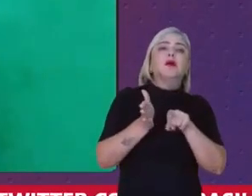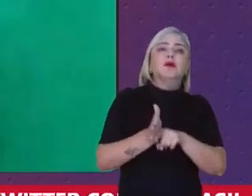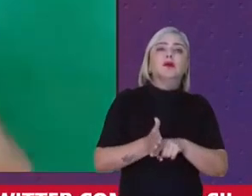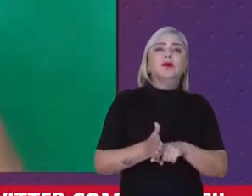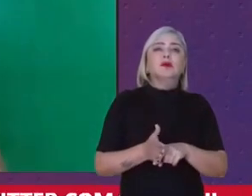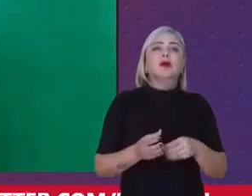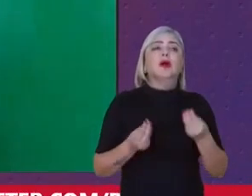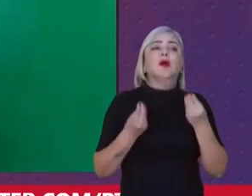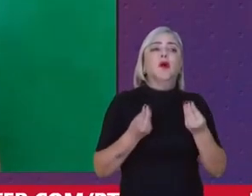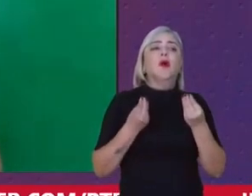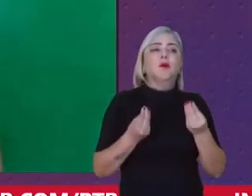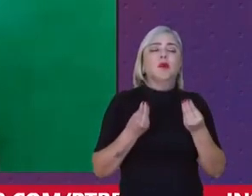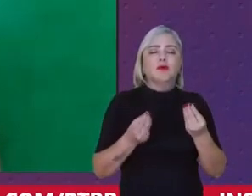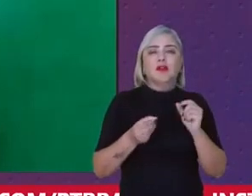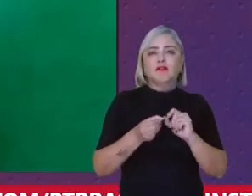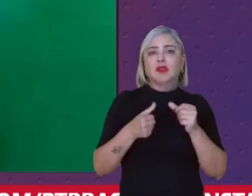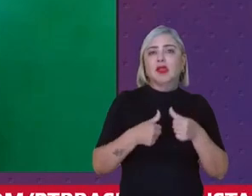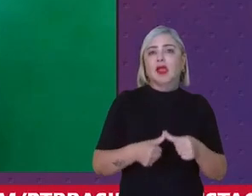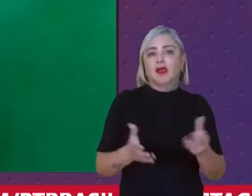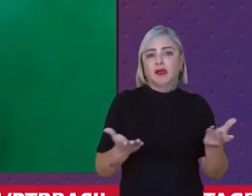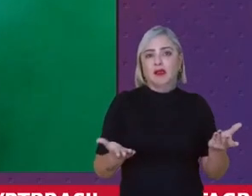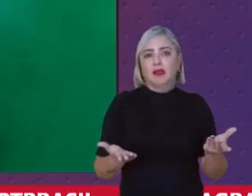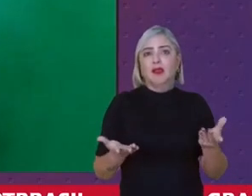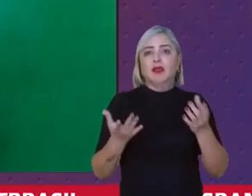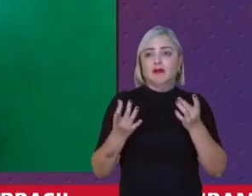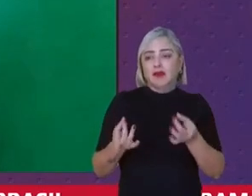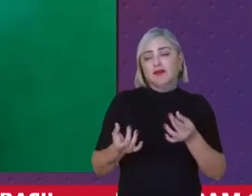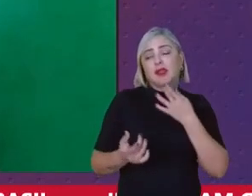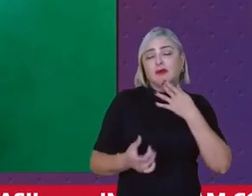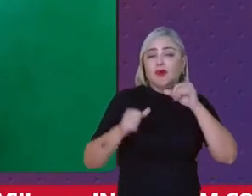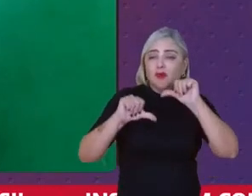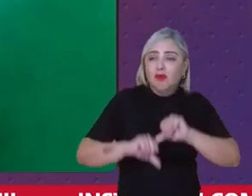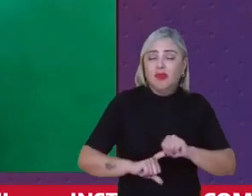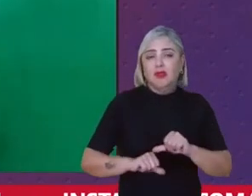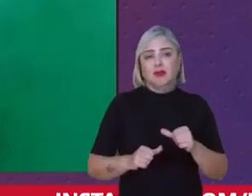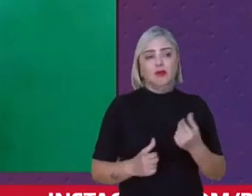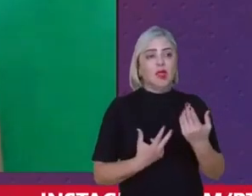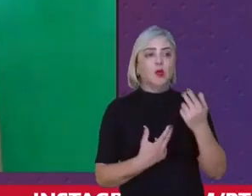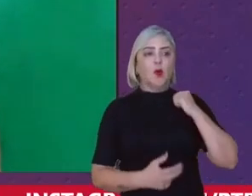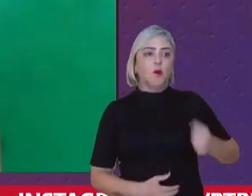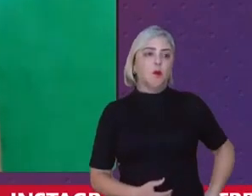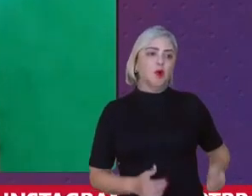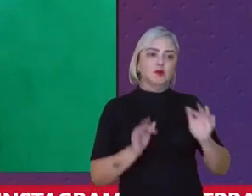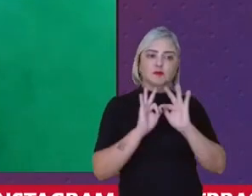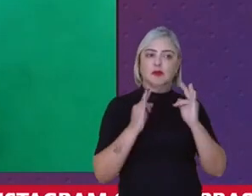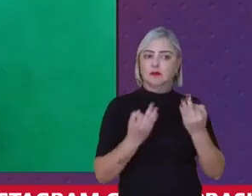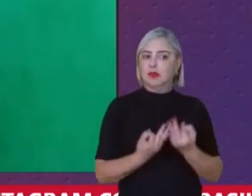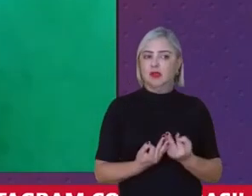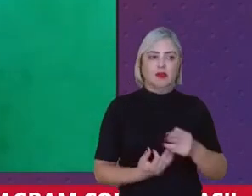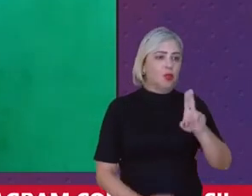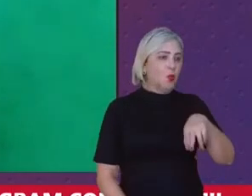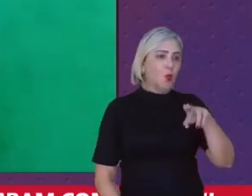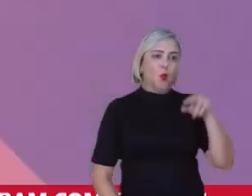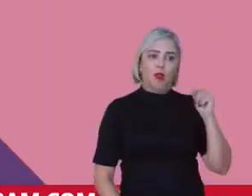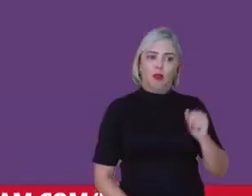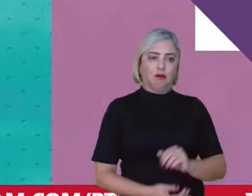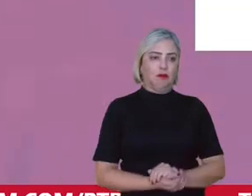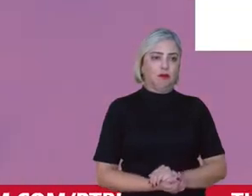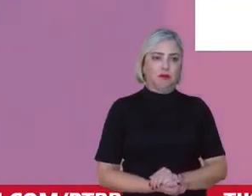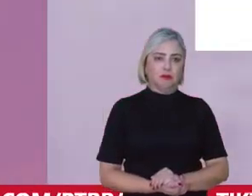vai lançar agora, que eu acho que vai deixar a desejar, não vai ser como era o Bolsa Família.